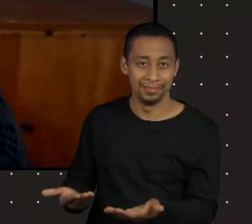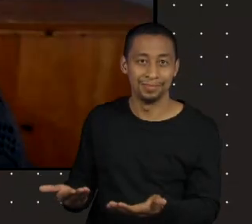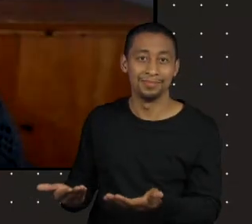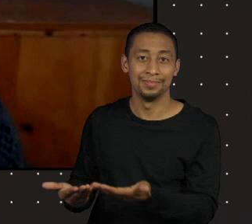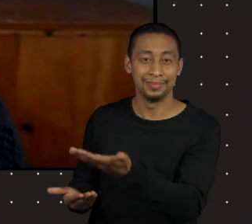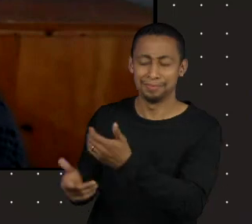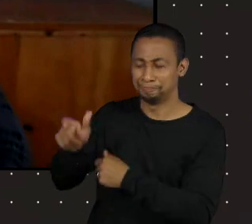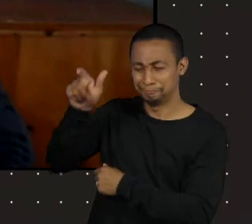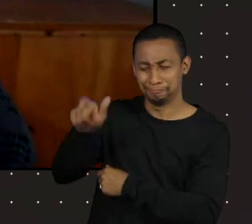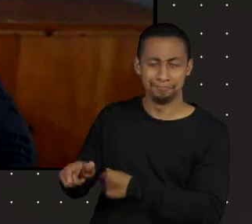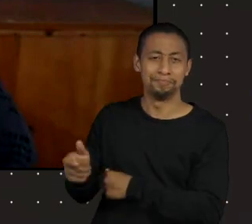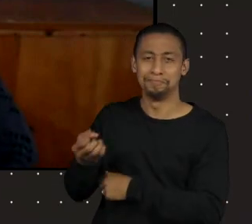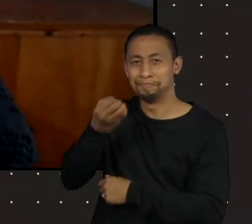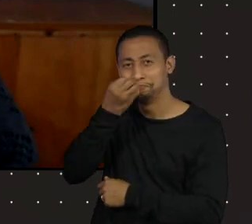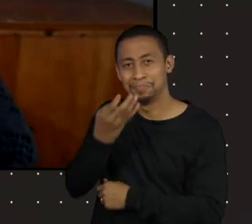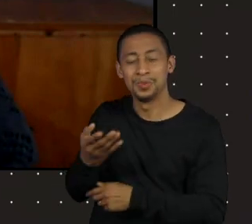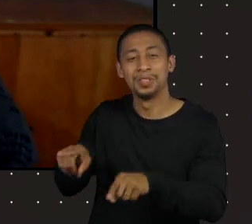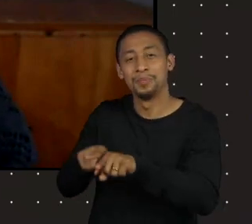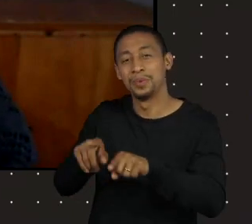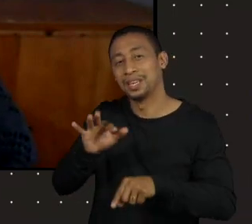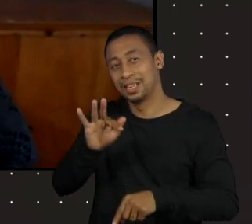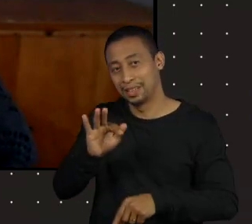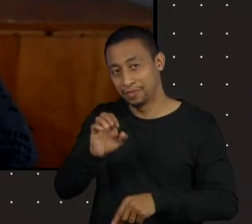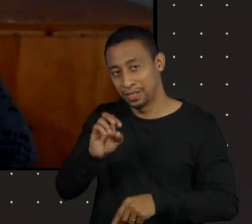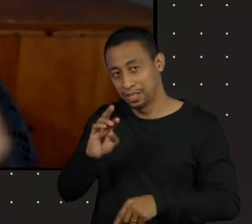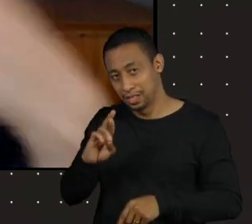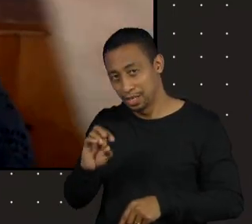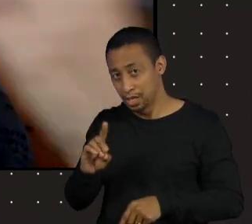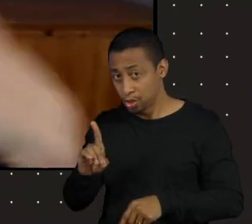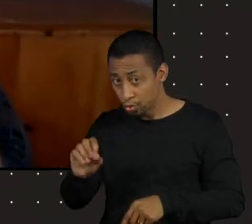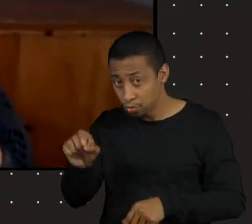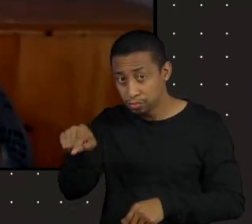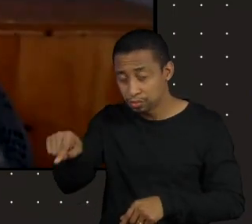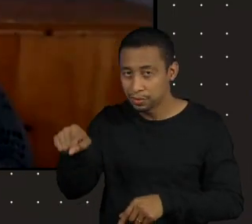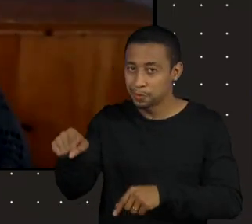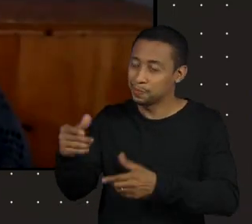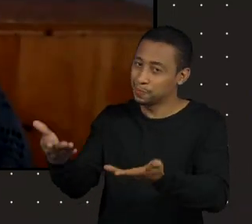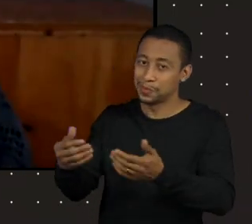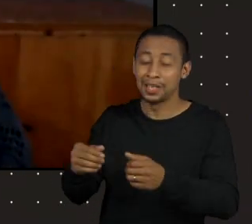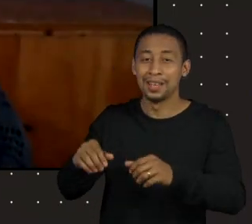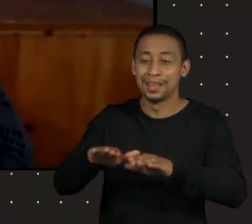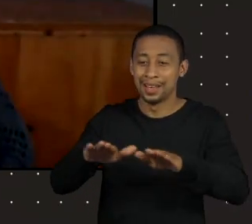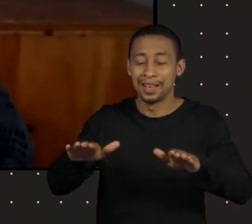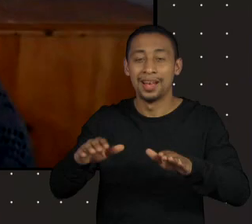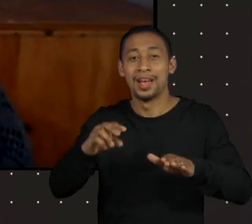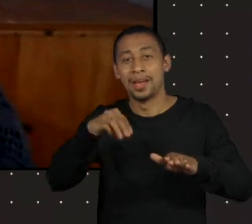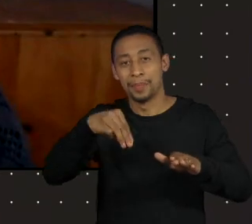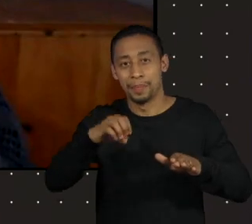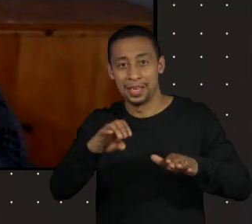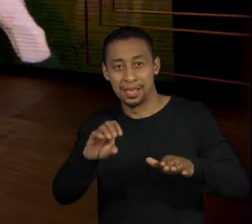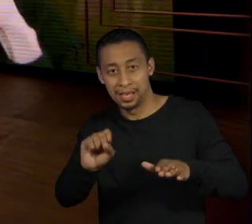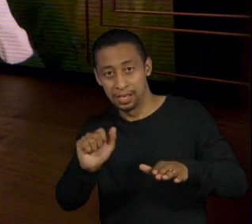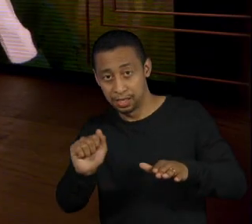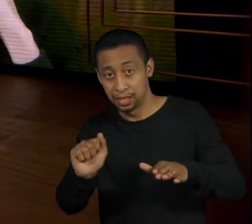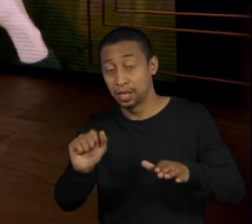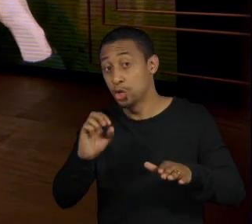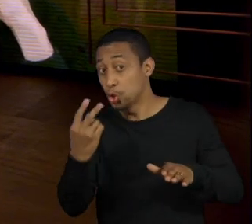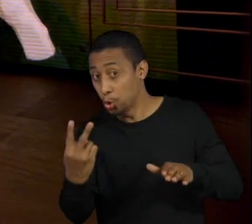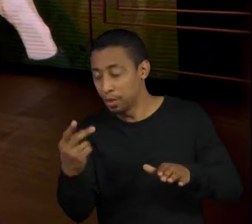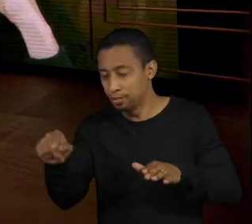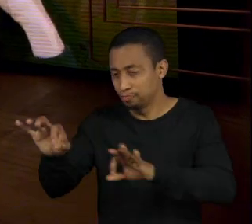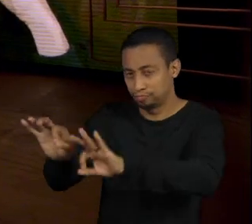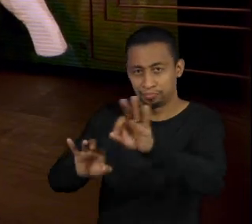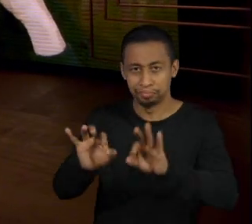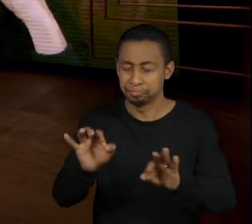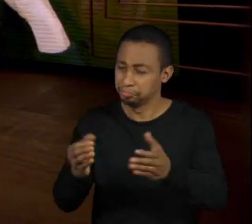grande figura, ele e o Fernando. Tem né, a Mesa 2 Produções, que agencia pessoas maravilhosas, assim, tem atores